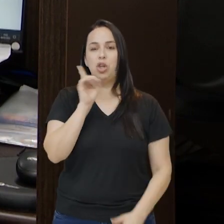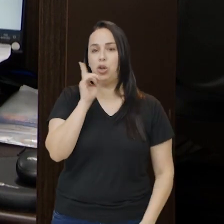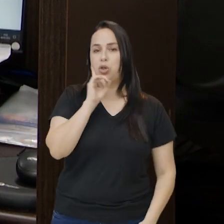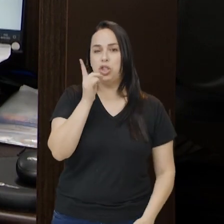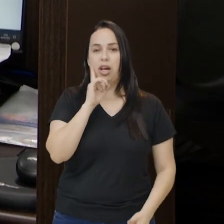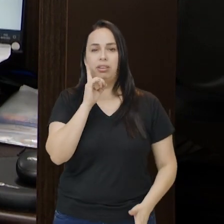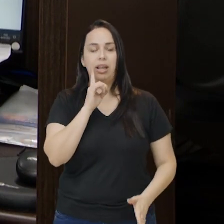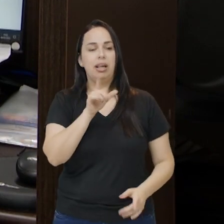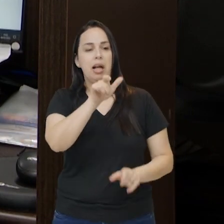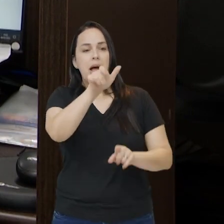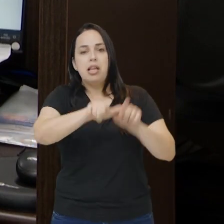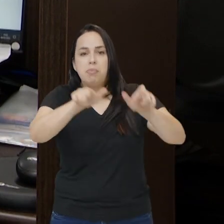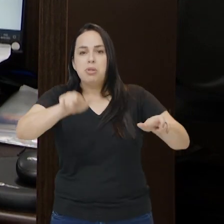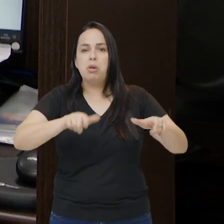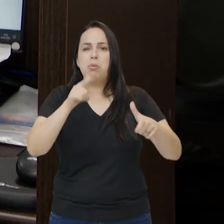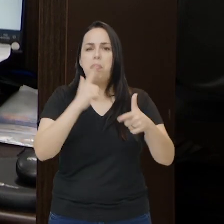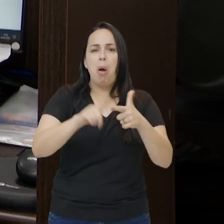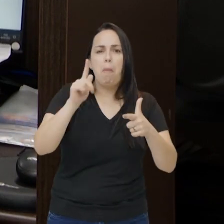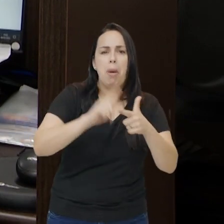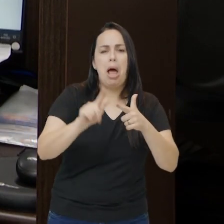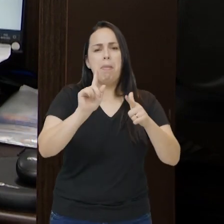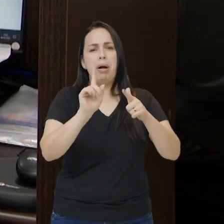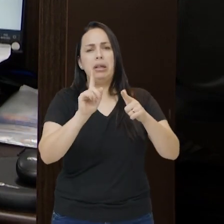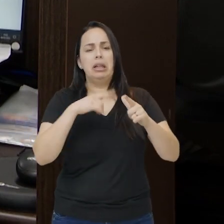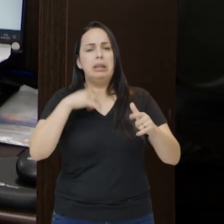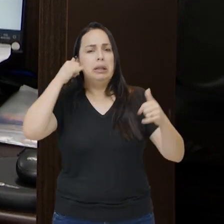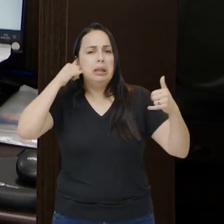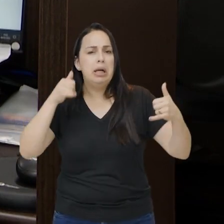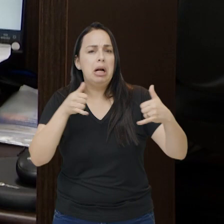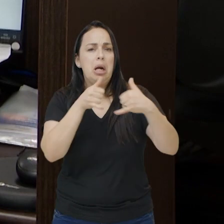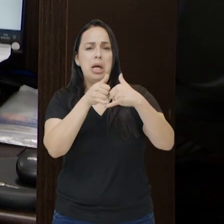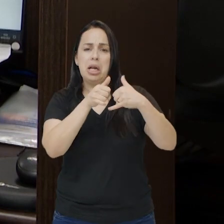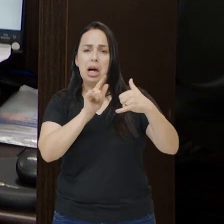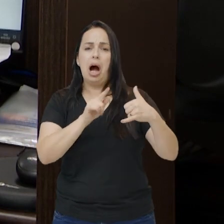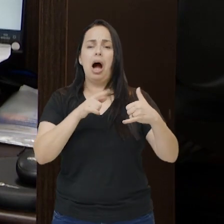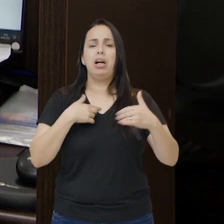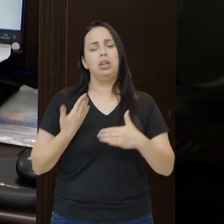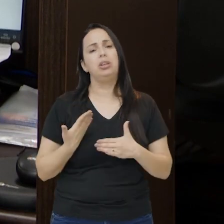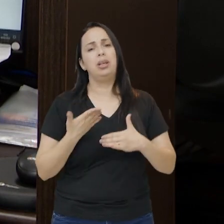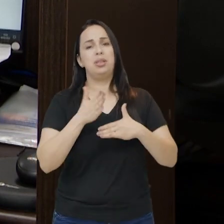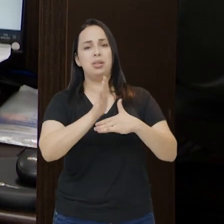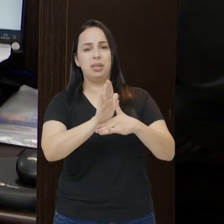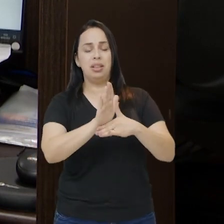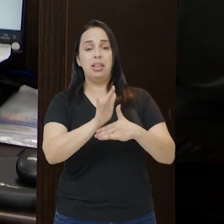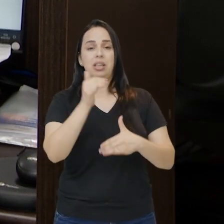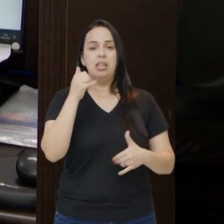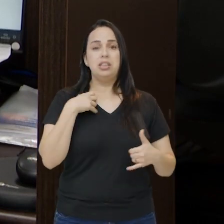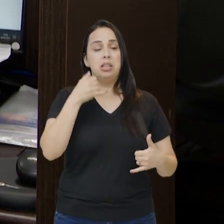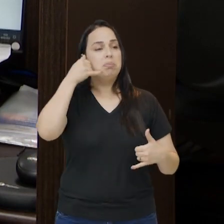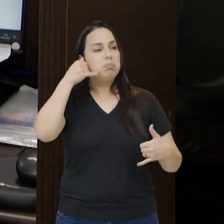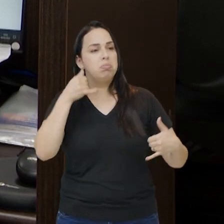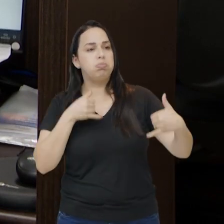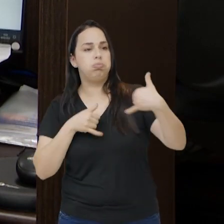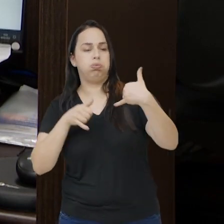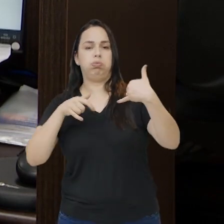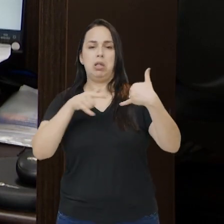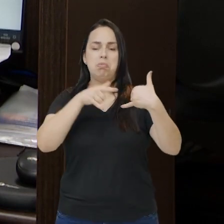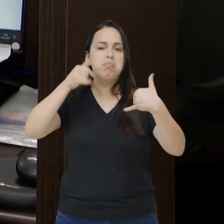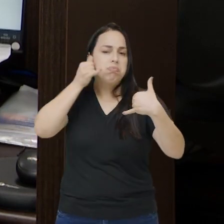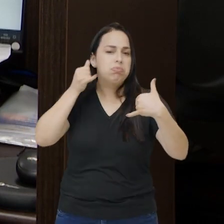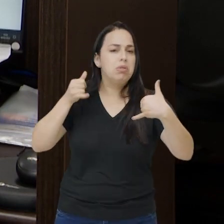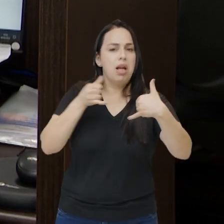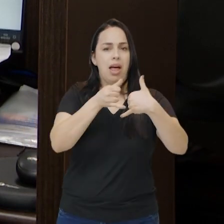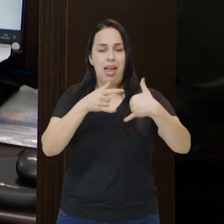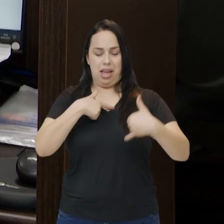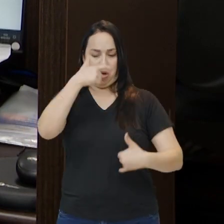Nós diariamente lidamos com pessoas com problemas, Às vezes tem diversas demandas. Então, quando eles entram em contato conosco,